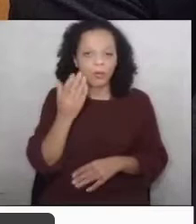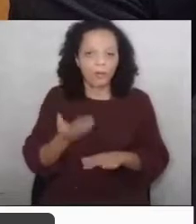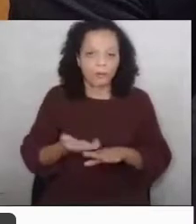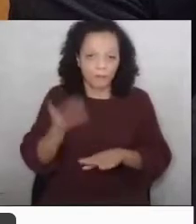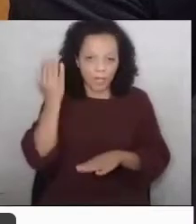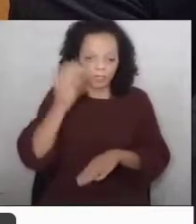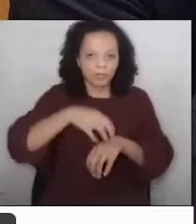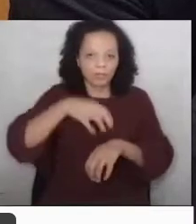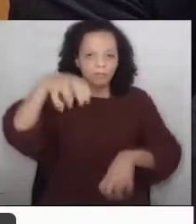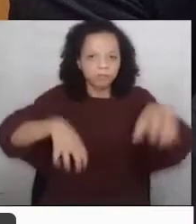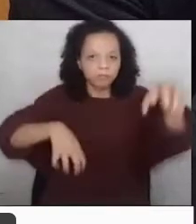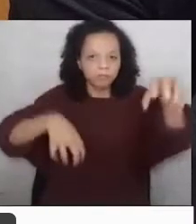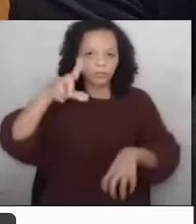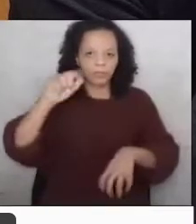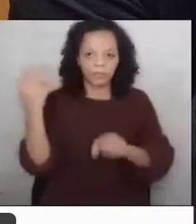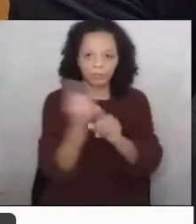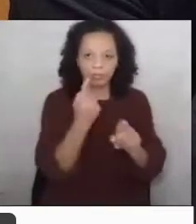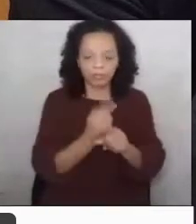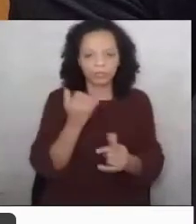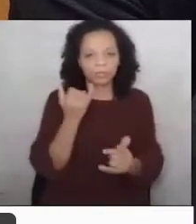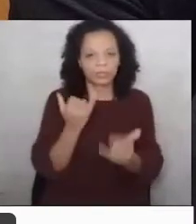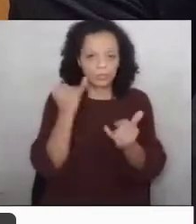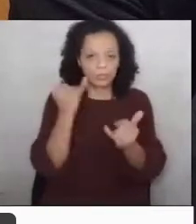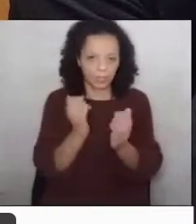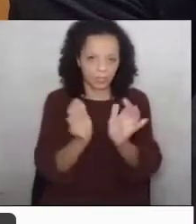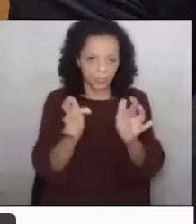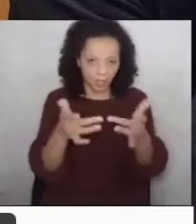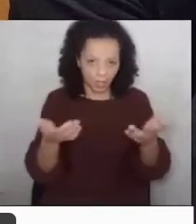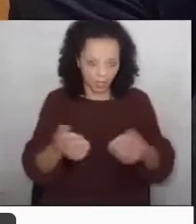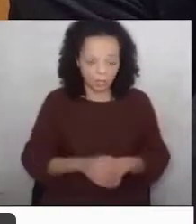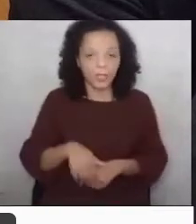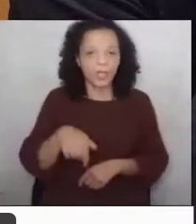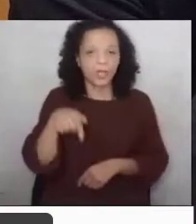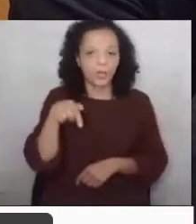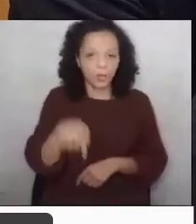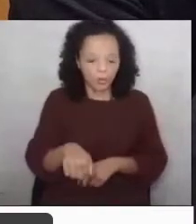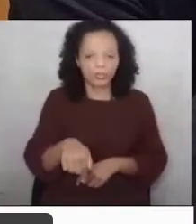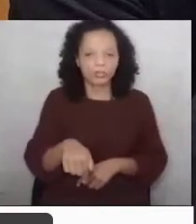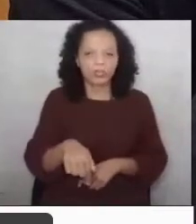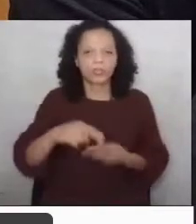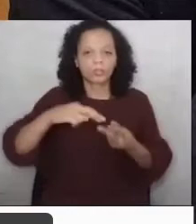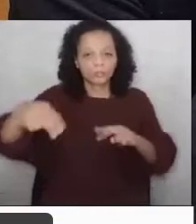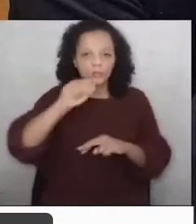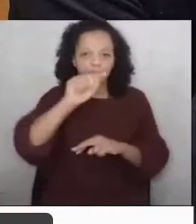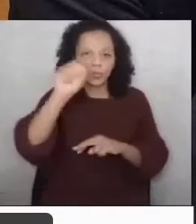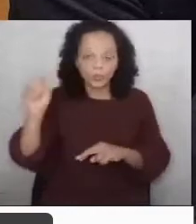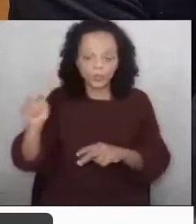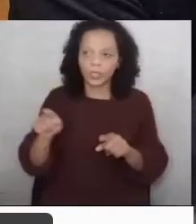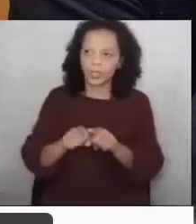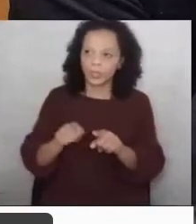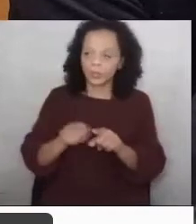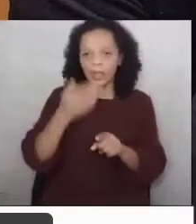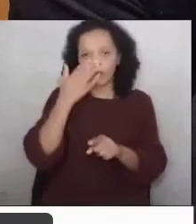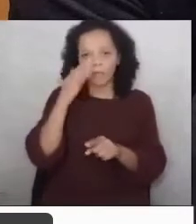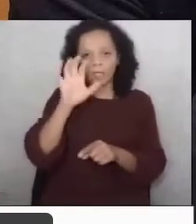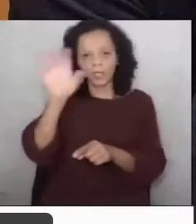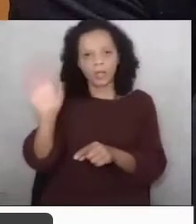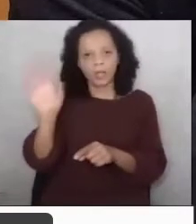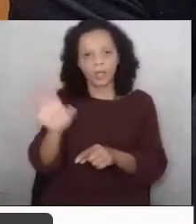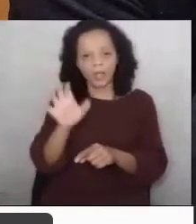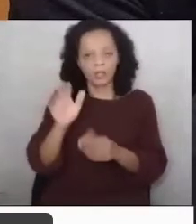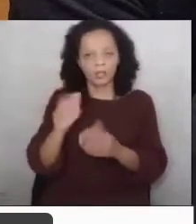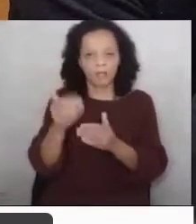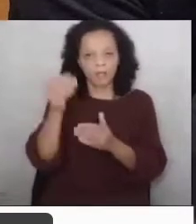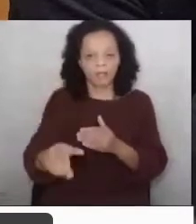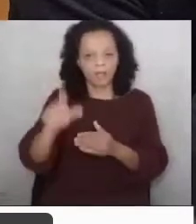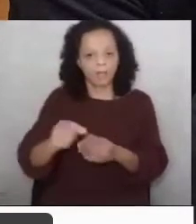infraestruturas e dispositivos digitais olhamos hoje para diversos municípios como verdadeiras data Centers e logo como